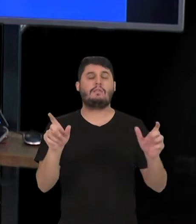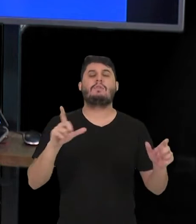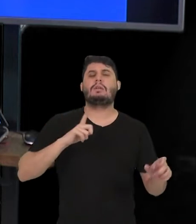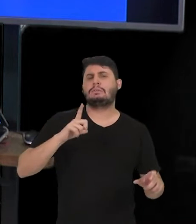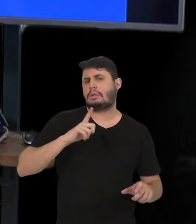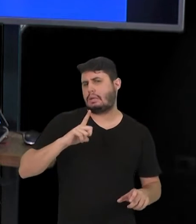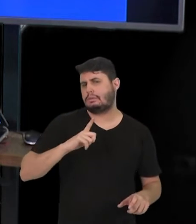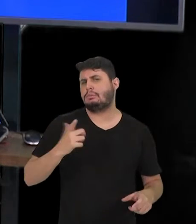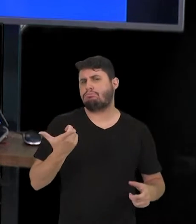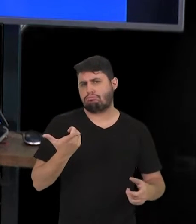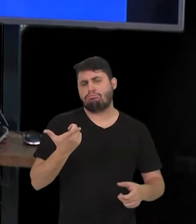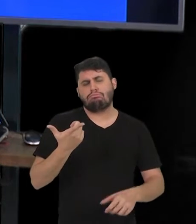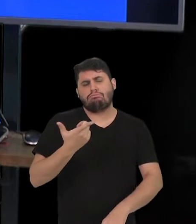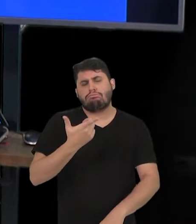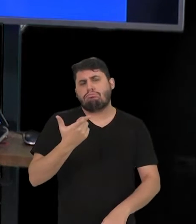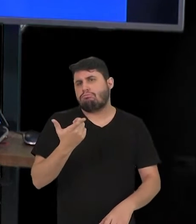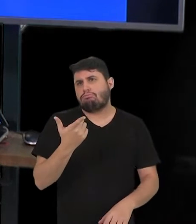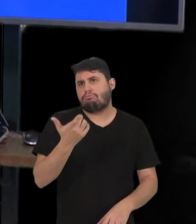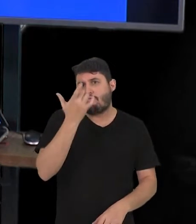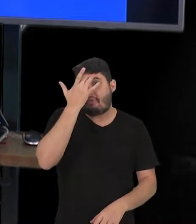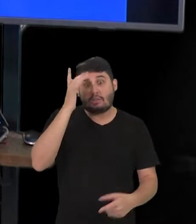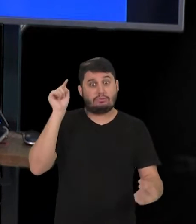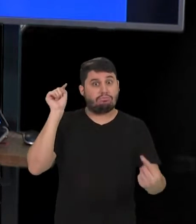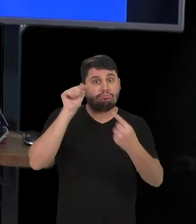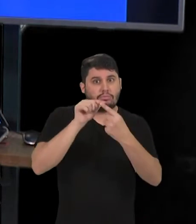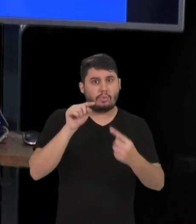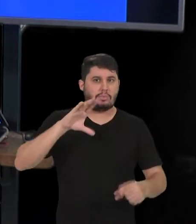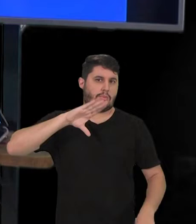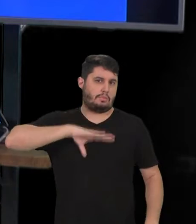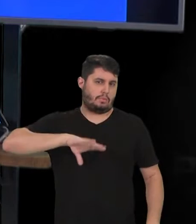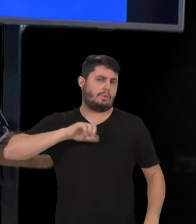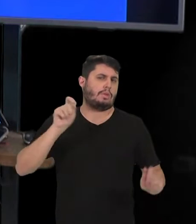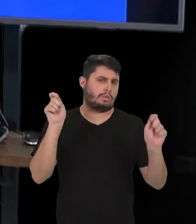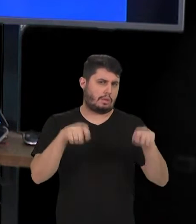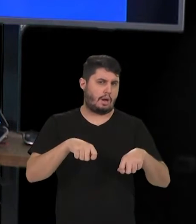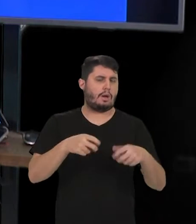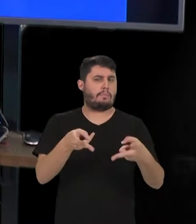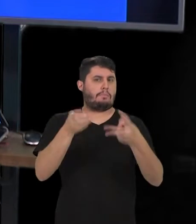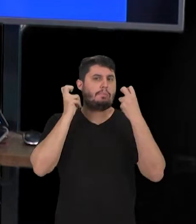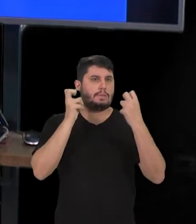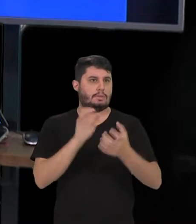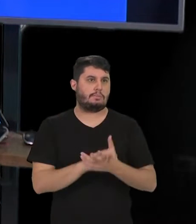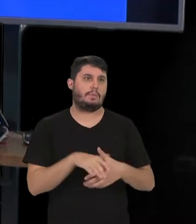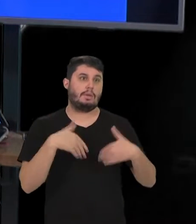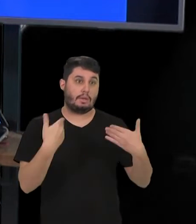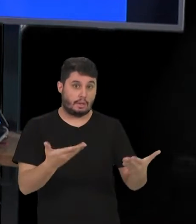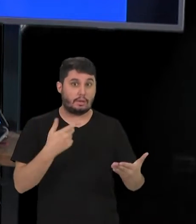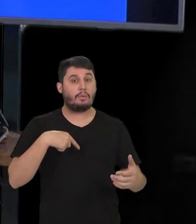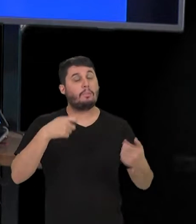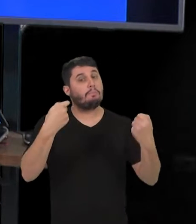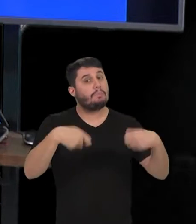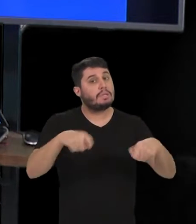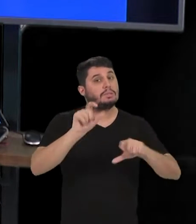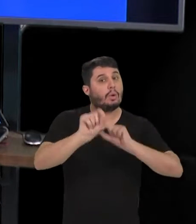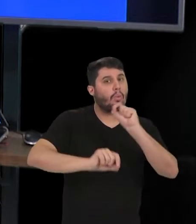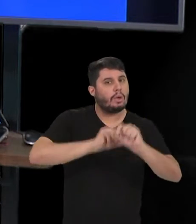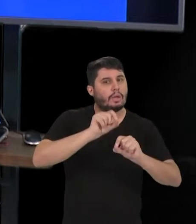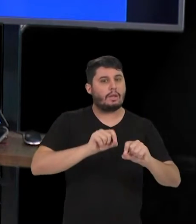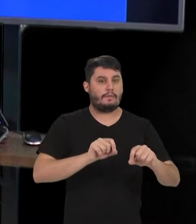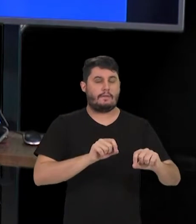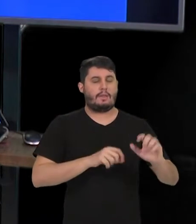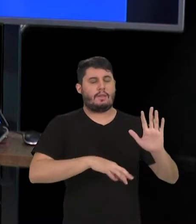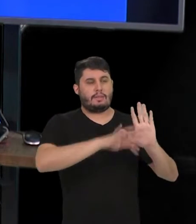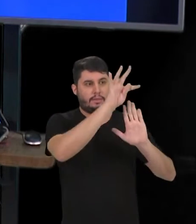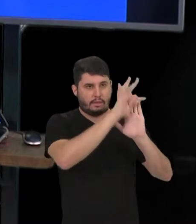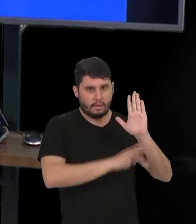gente, school, que a gente reconhece na hora mesmo sem falar inglês, que são chamados cognatos. Então, nessa primeira técnica do skimming, você vai dar uma olhada superficial